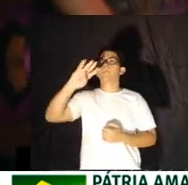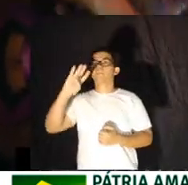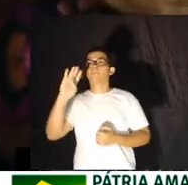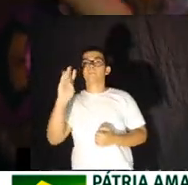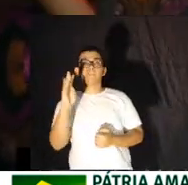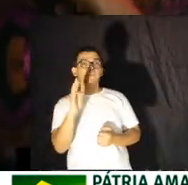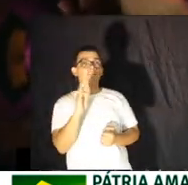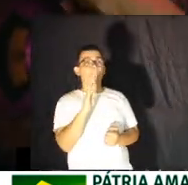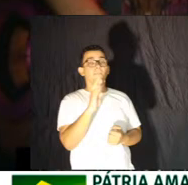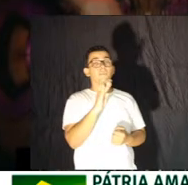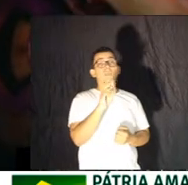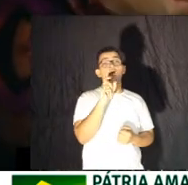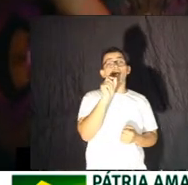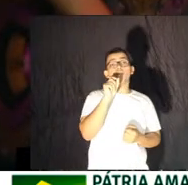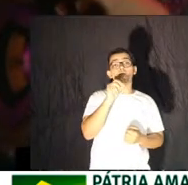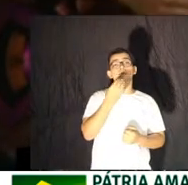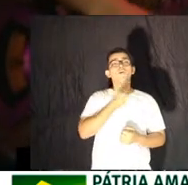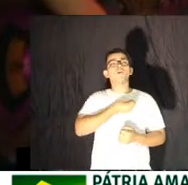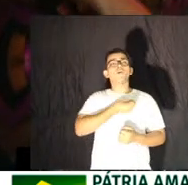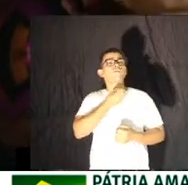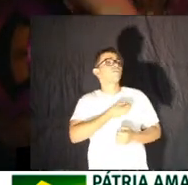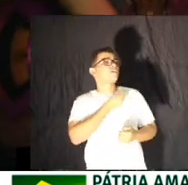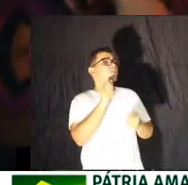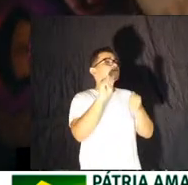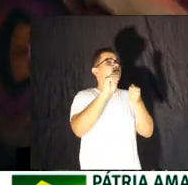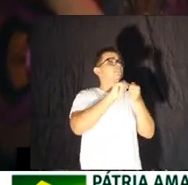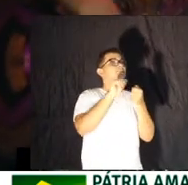e vivo a fazer